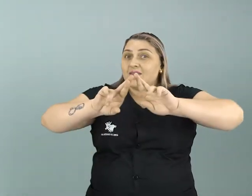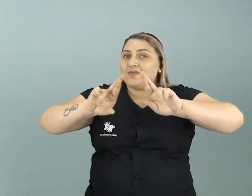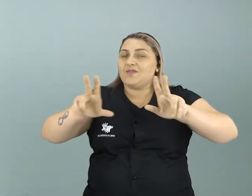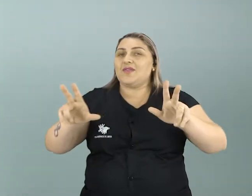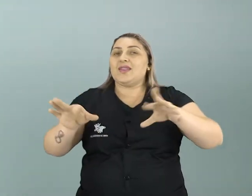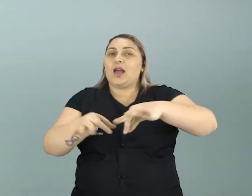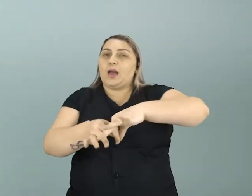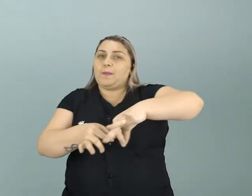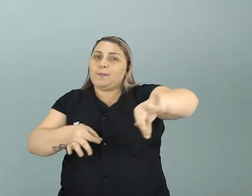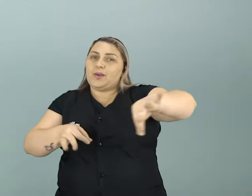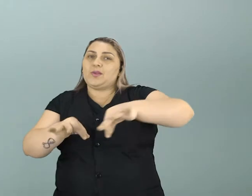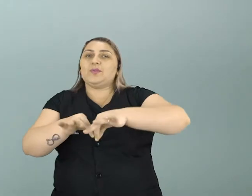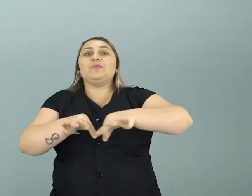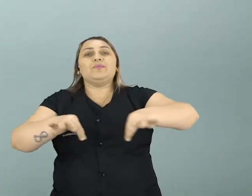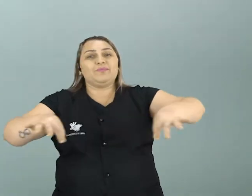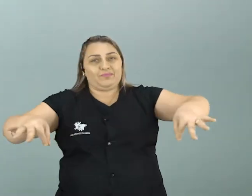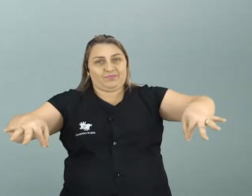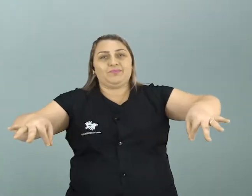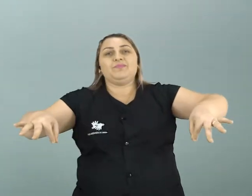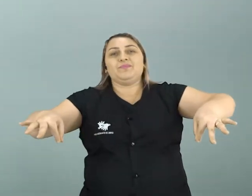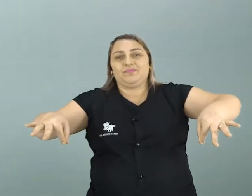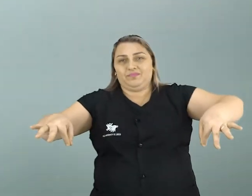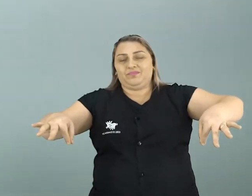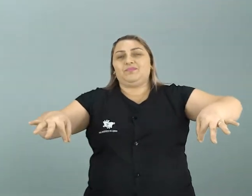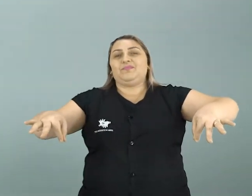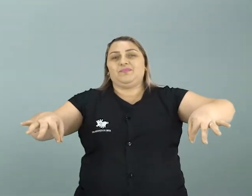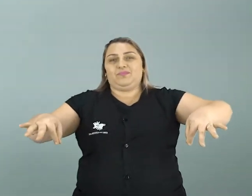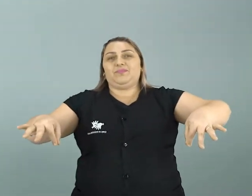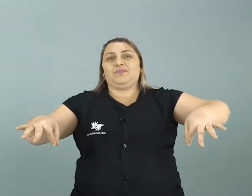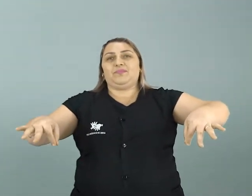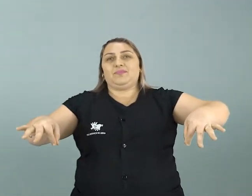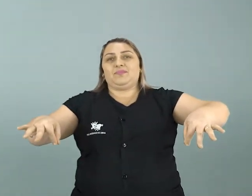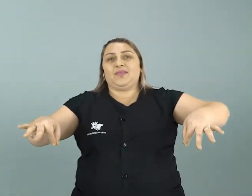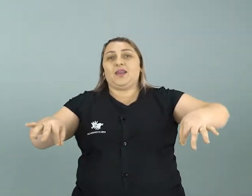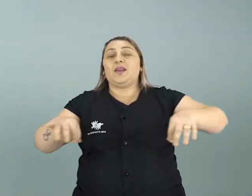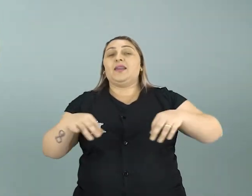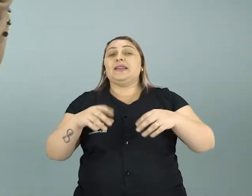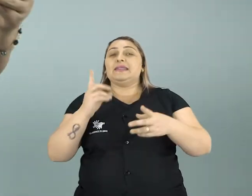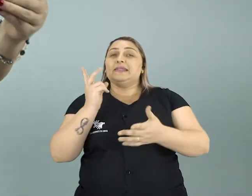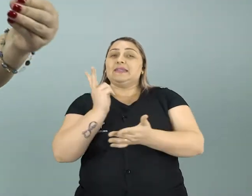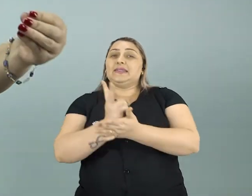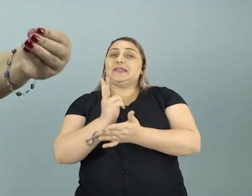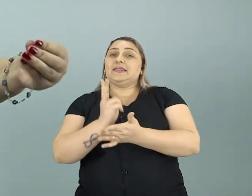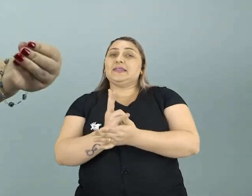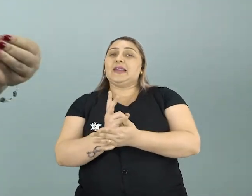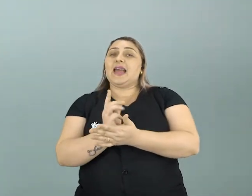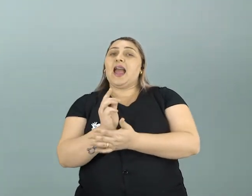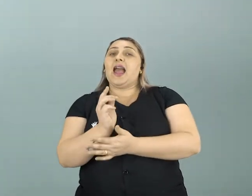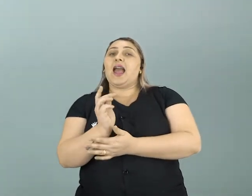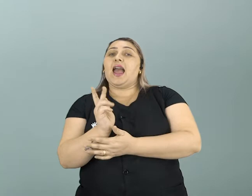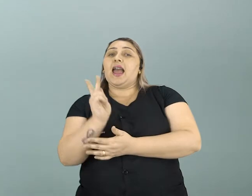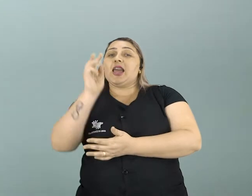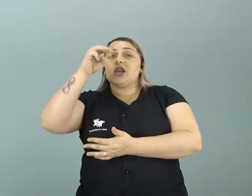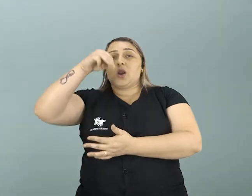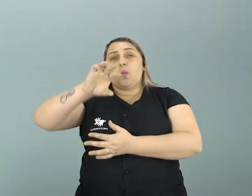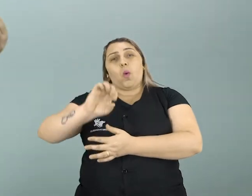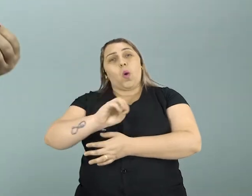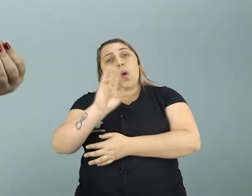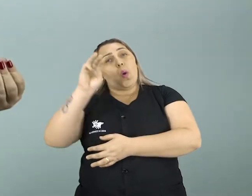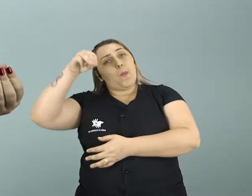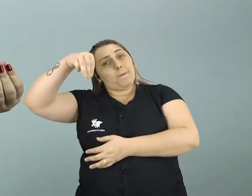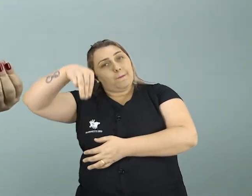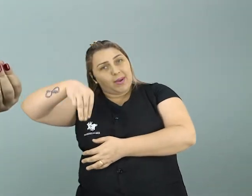diferente da medida de comprimento. Nós vimos que para medir comprimento, eu vou medir o tamanho, né? E vai ter as